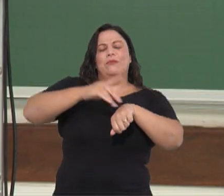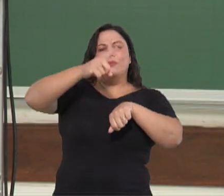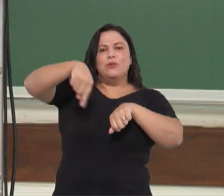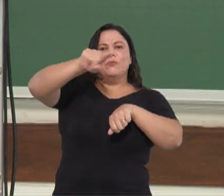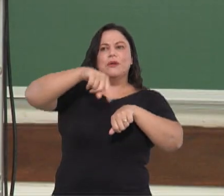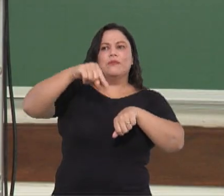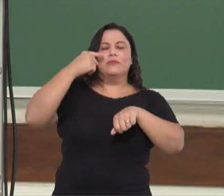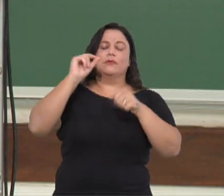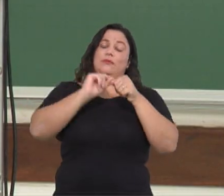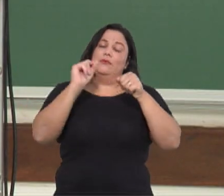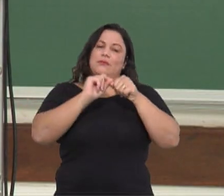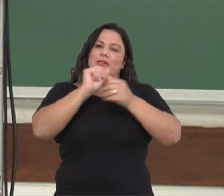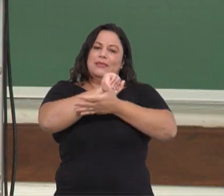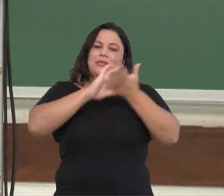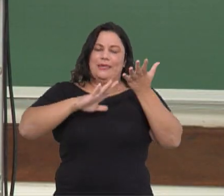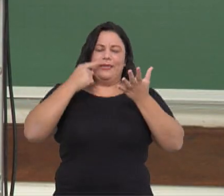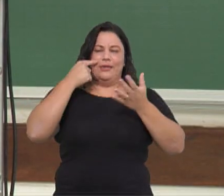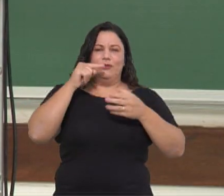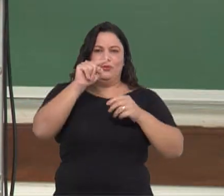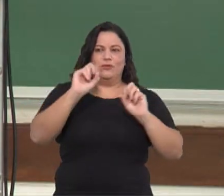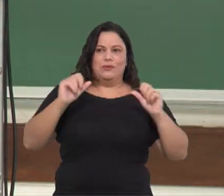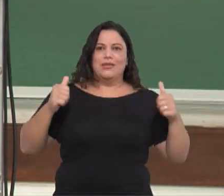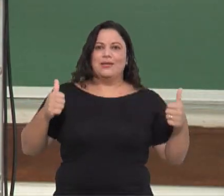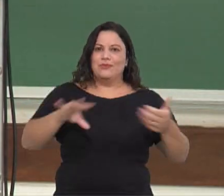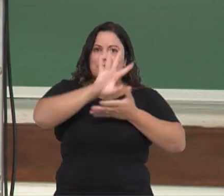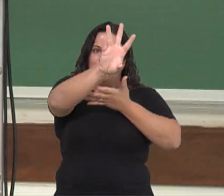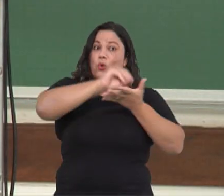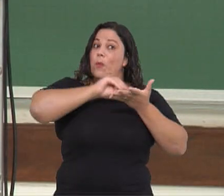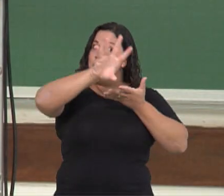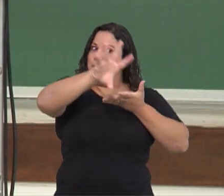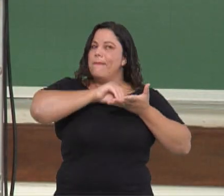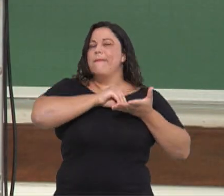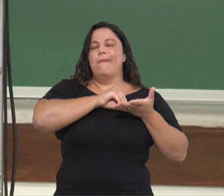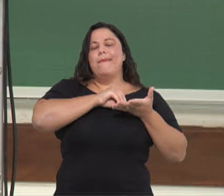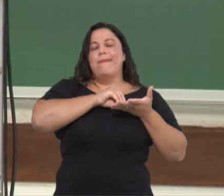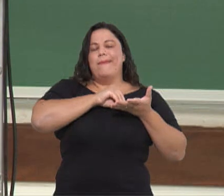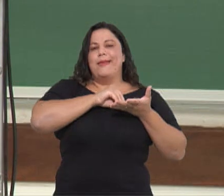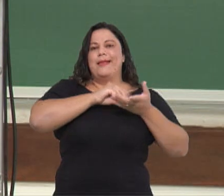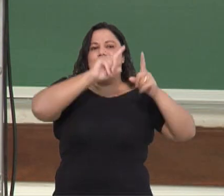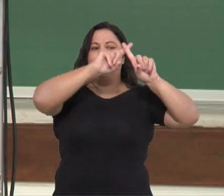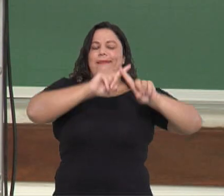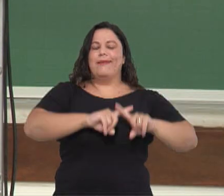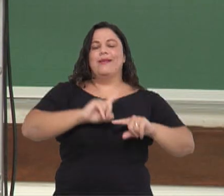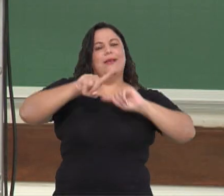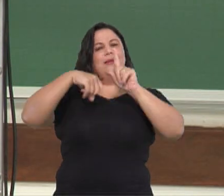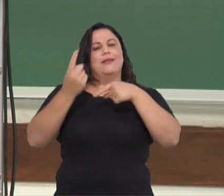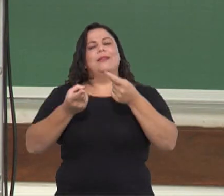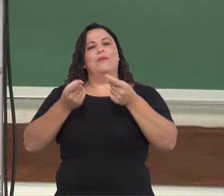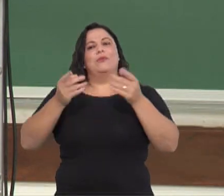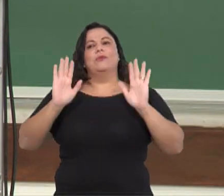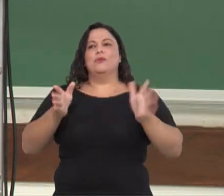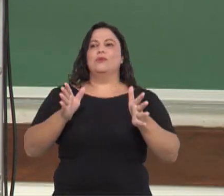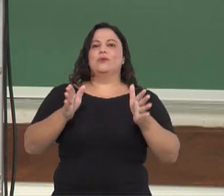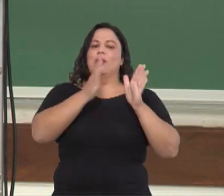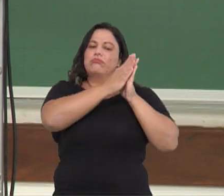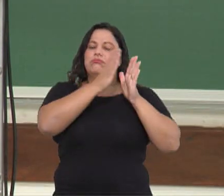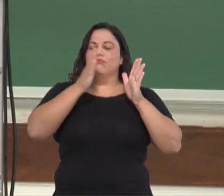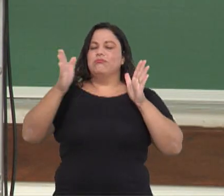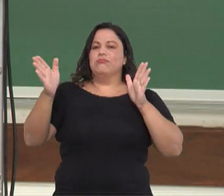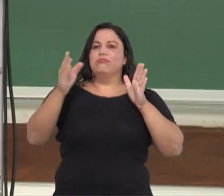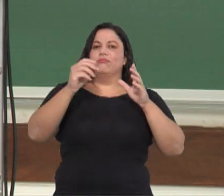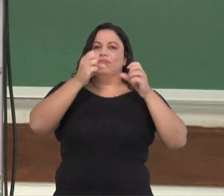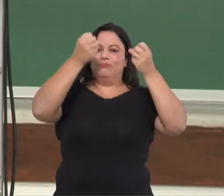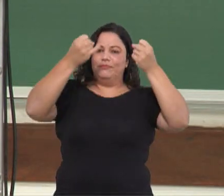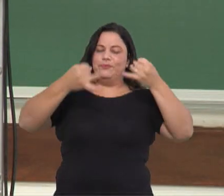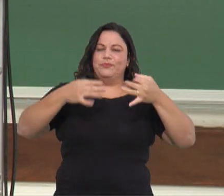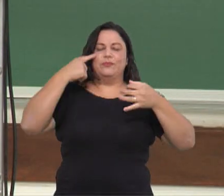vocês fazerem a cópia dessas alternativas e já coloco os períodos para vocês